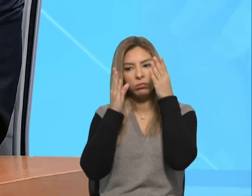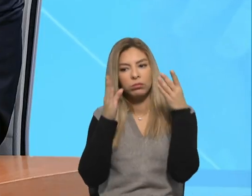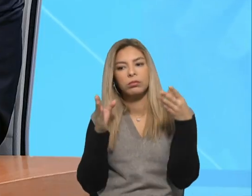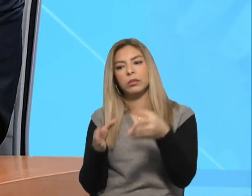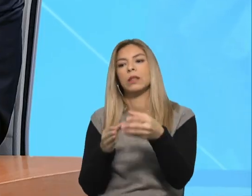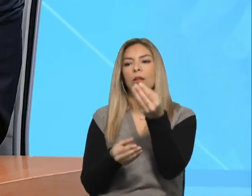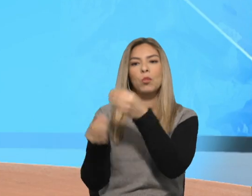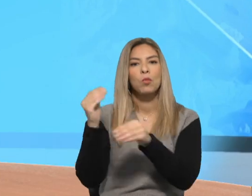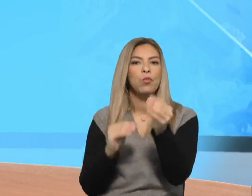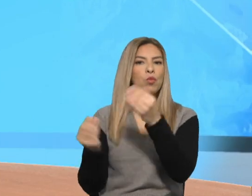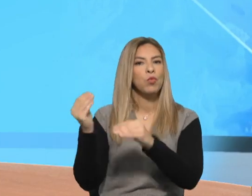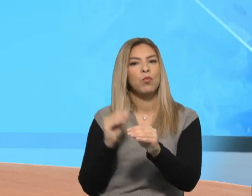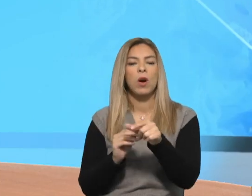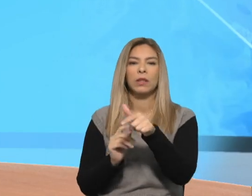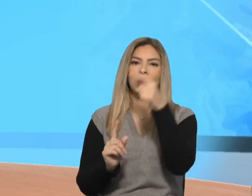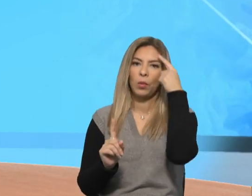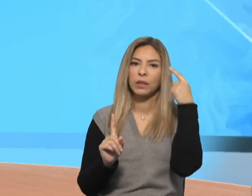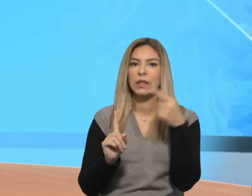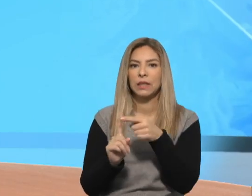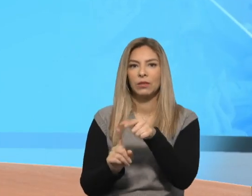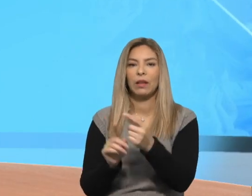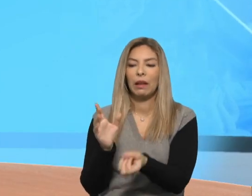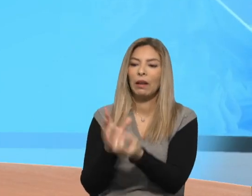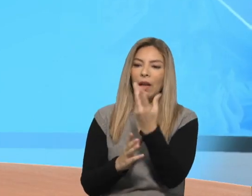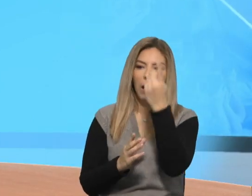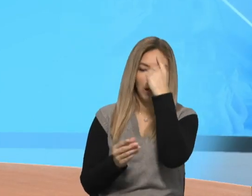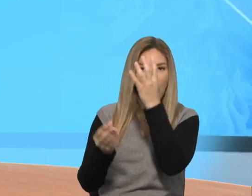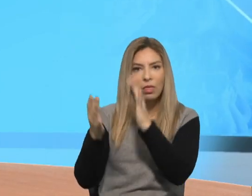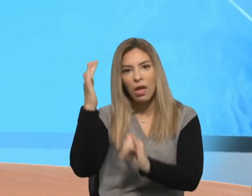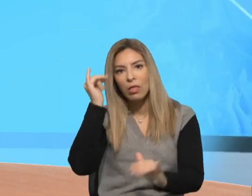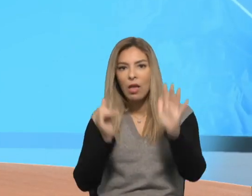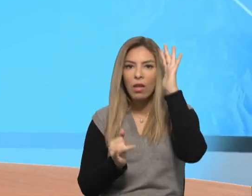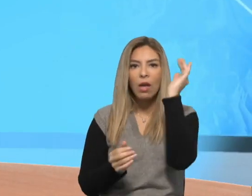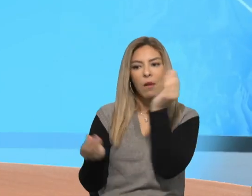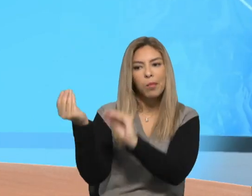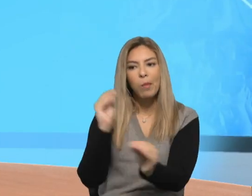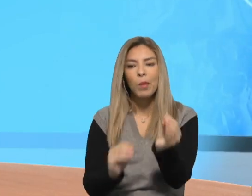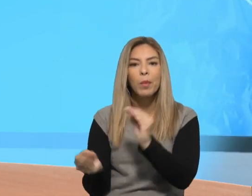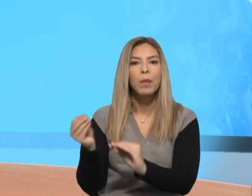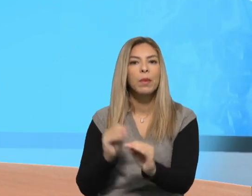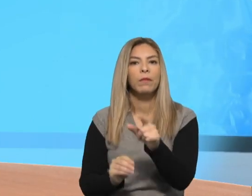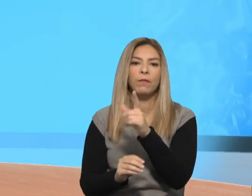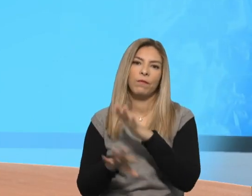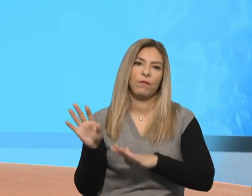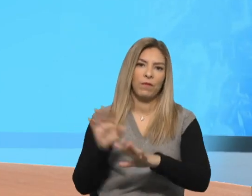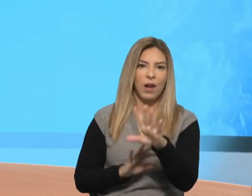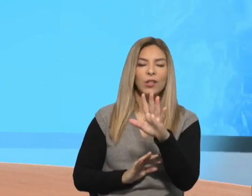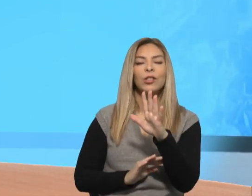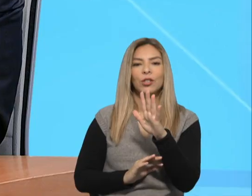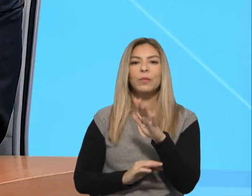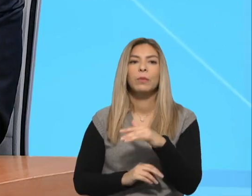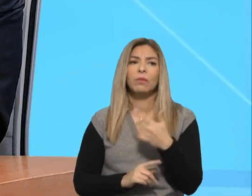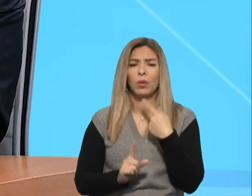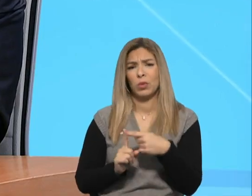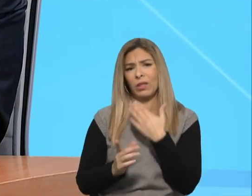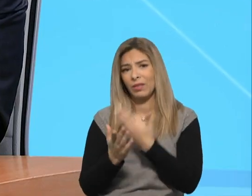depois àquela missão e à forma criativa como o fazem, e isso acaba por ser também benéfico. Sem dúvida,